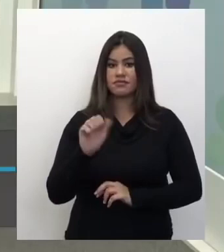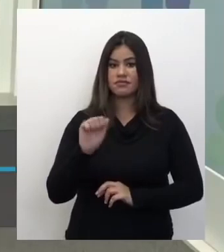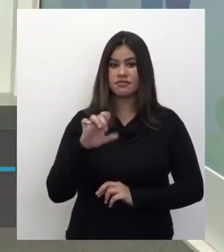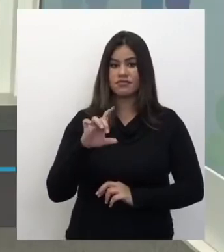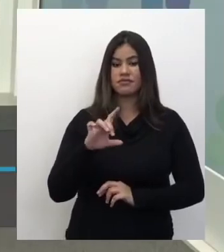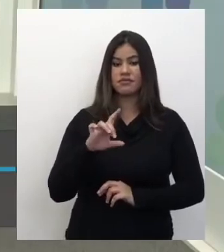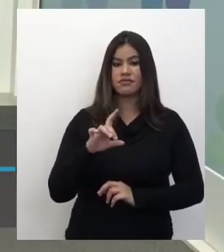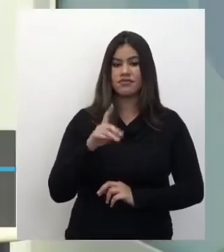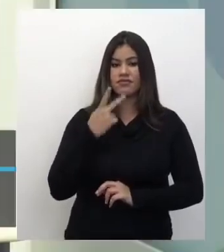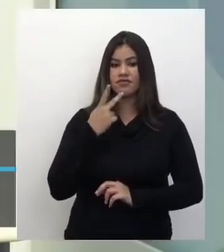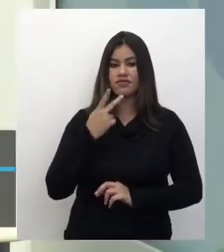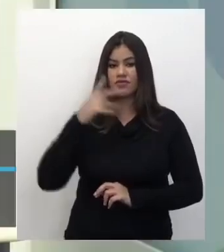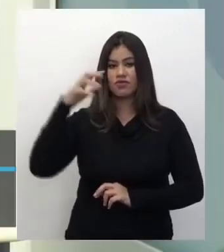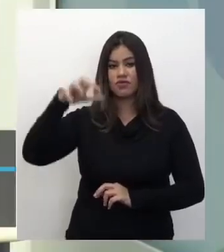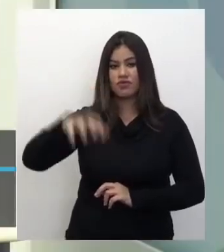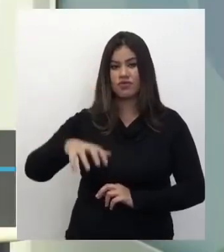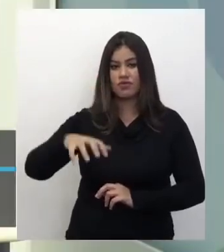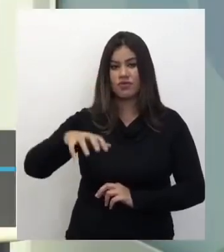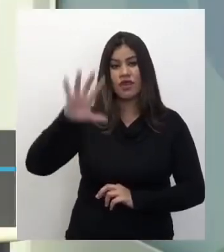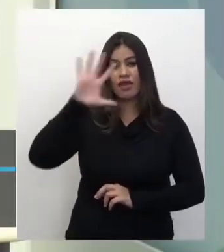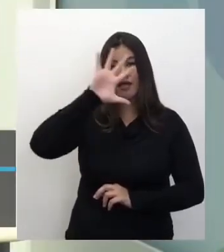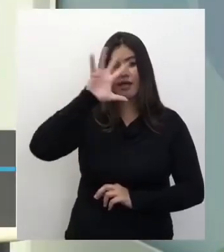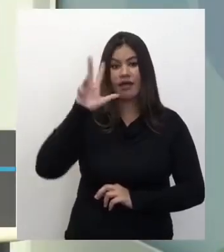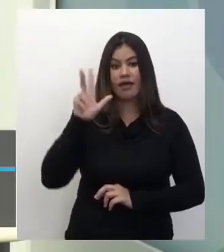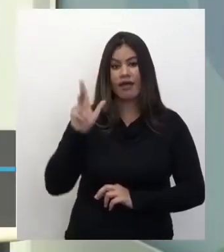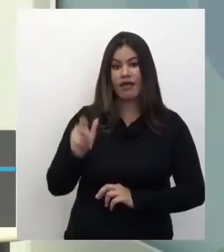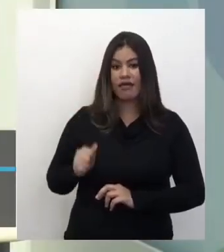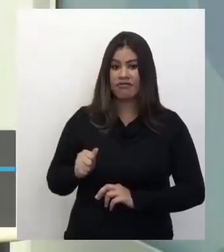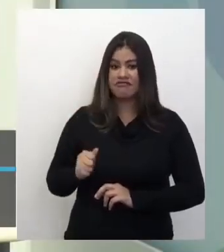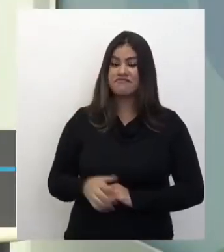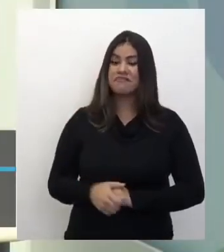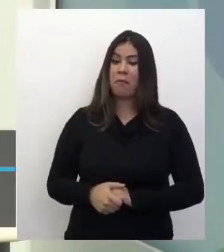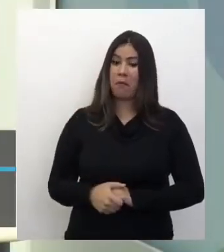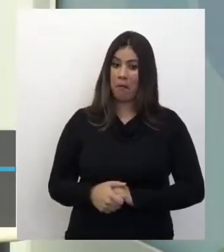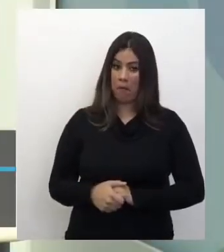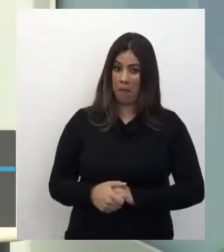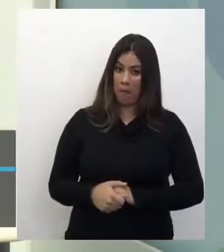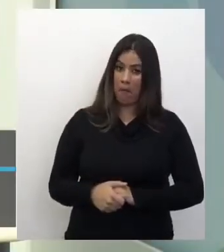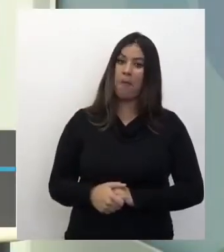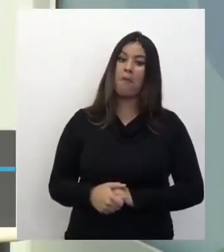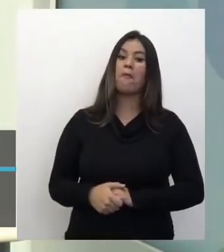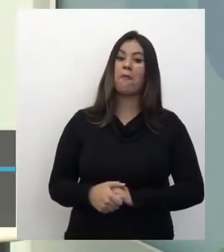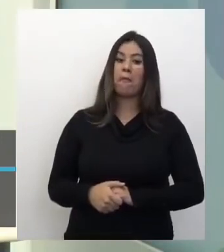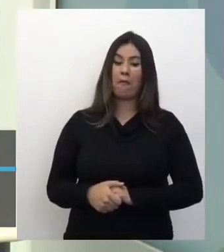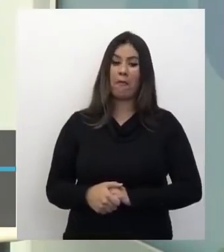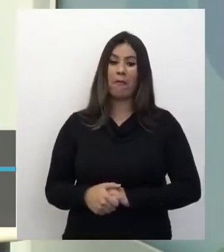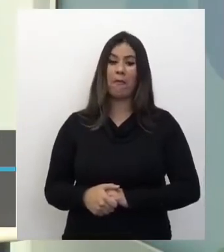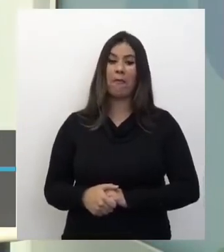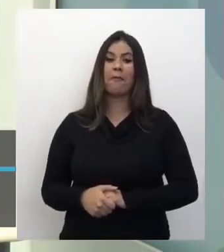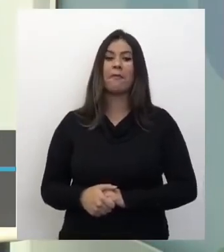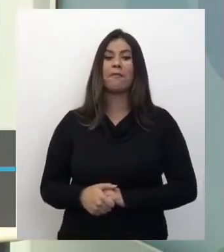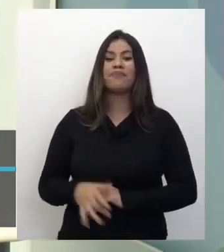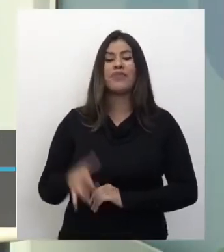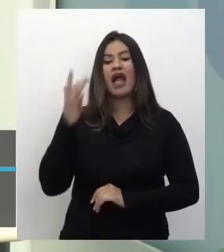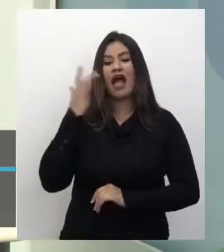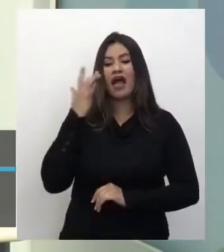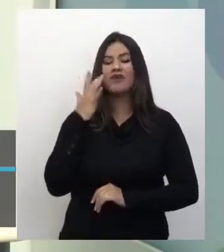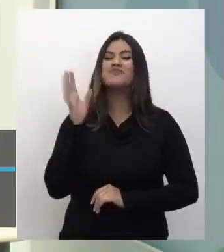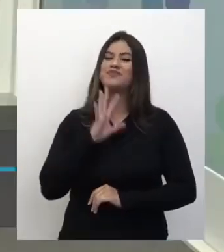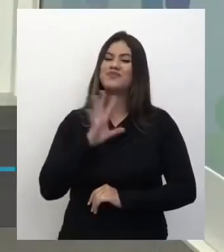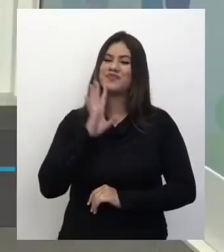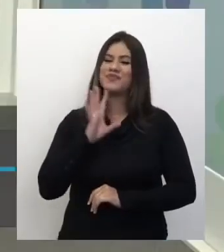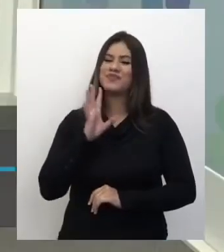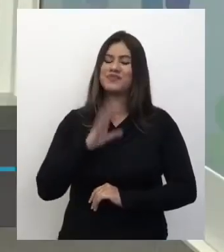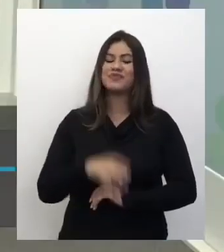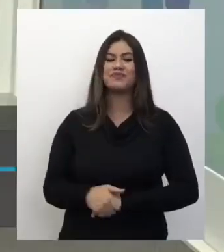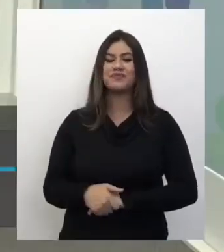que é uma área do continente africano. Olha! Acho que a gente já está num caminho muito interessante. Muito bem. Eu vou